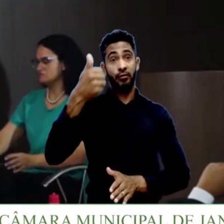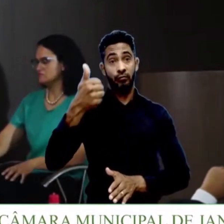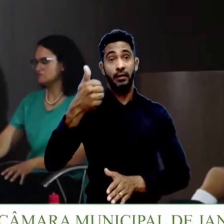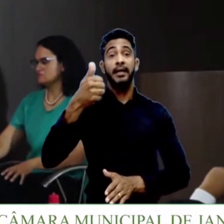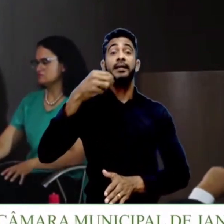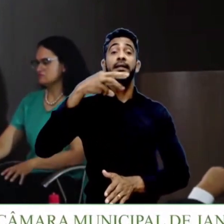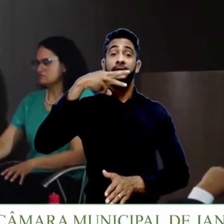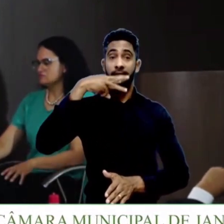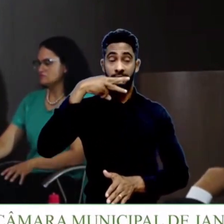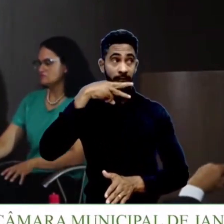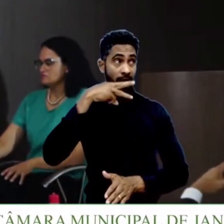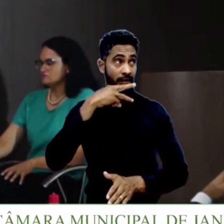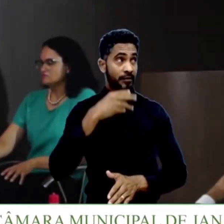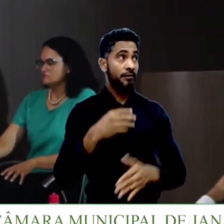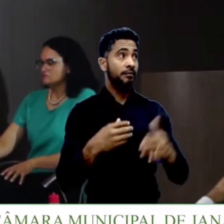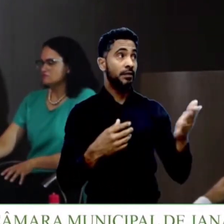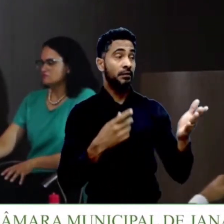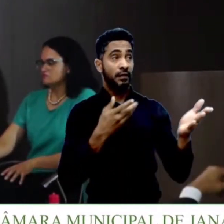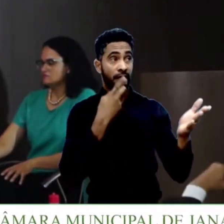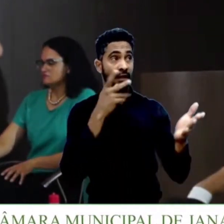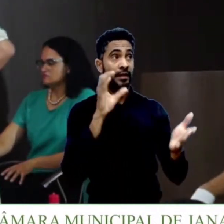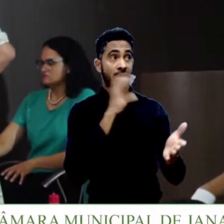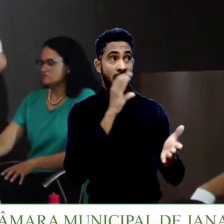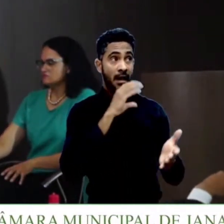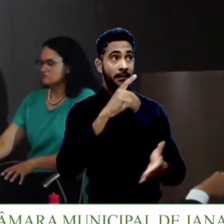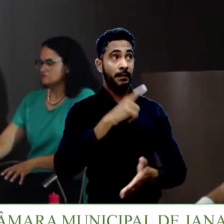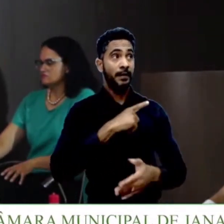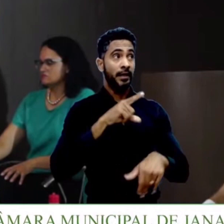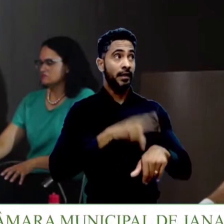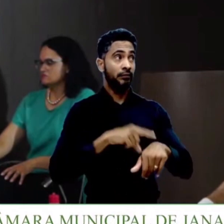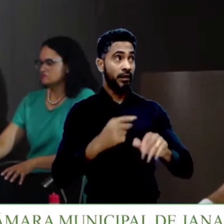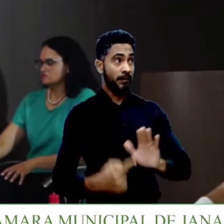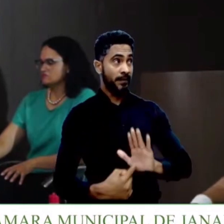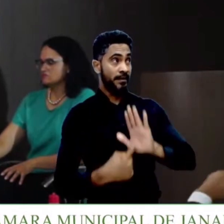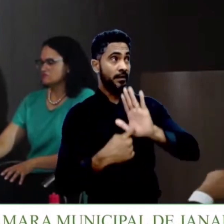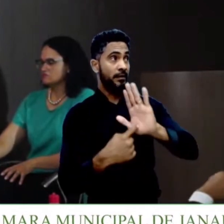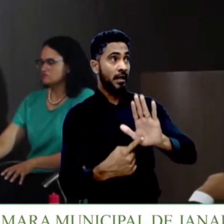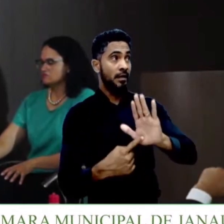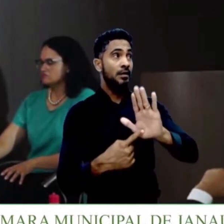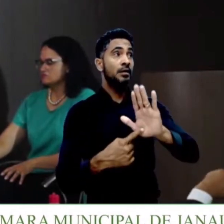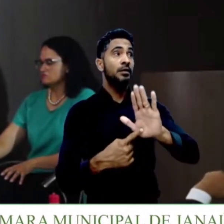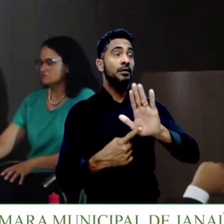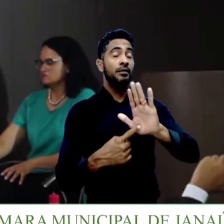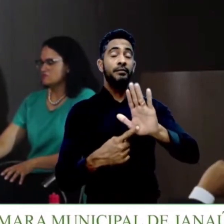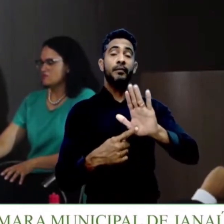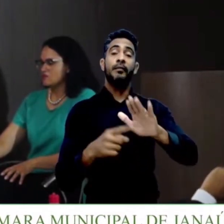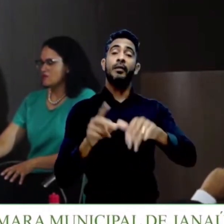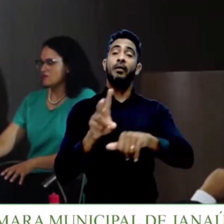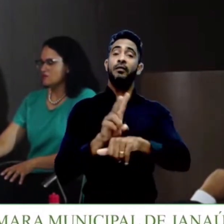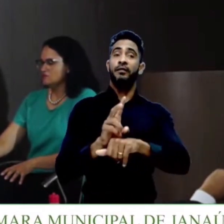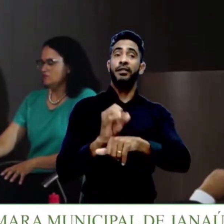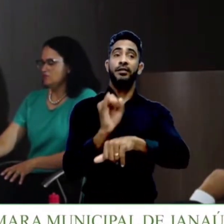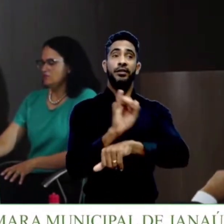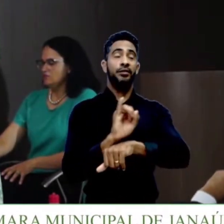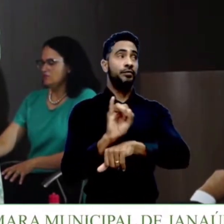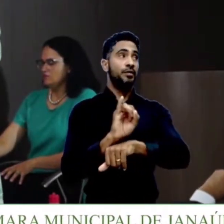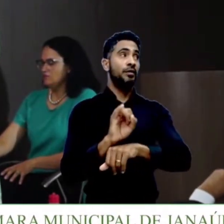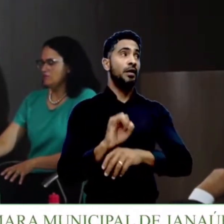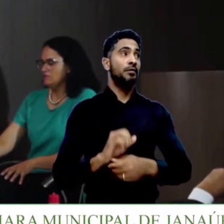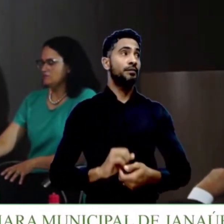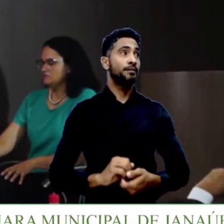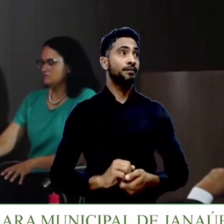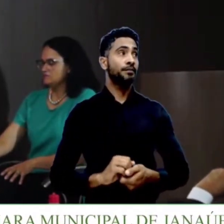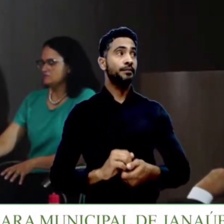Tá? E aqui eu falei bem rapidinho para a gente ter tempo para apresentar um vídeo institucional da Abanorte e da marca que nós